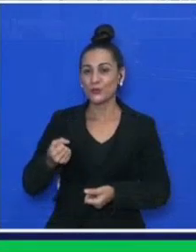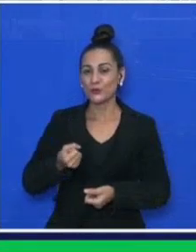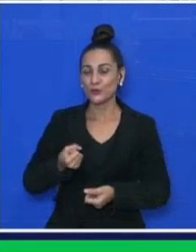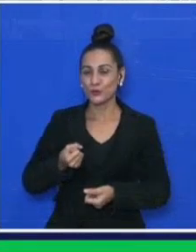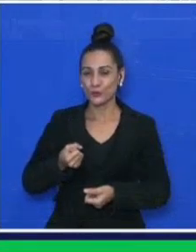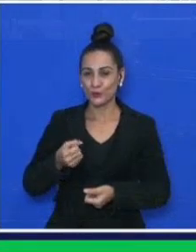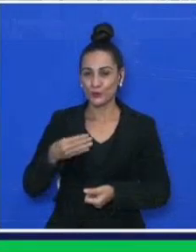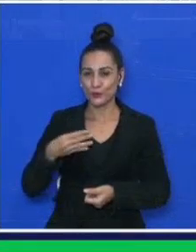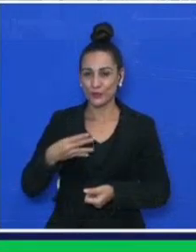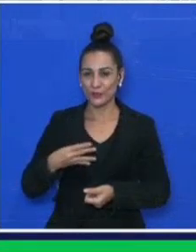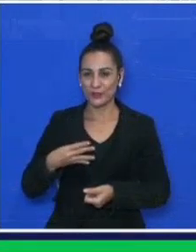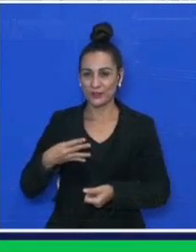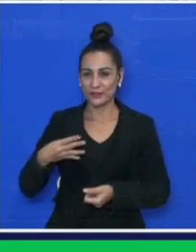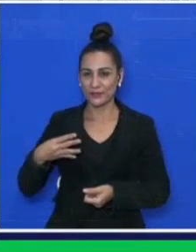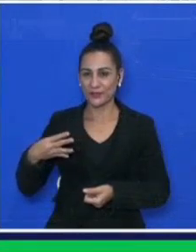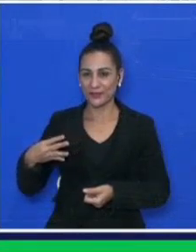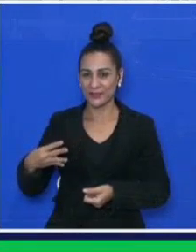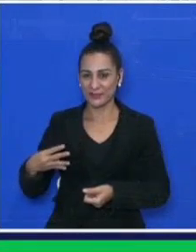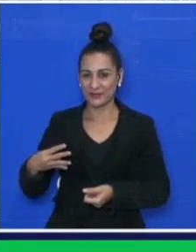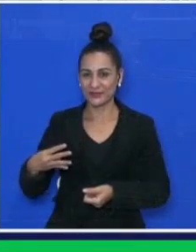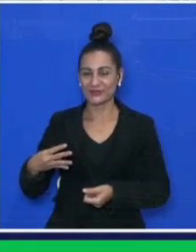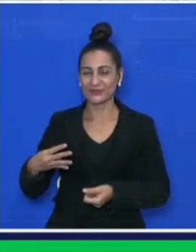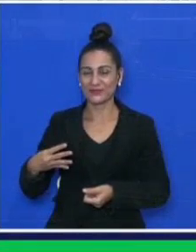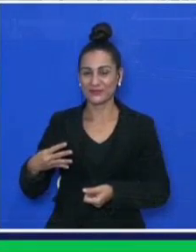Número 44.